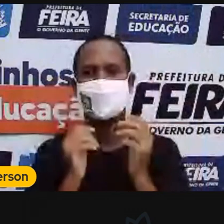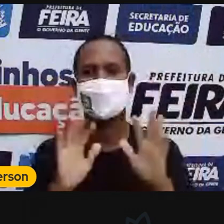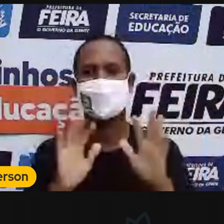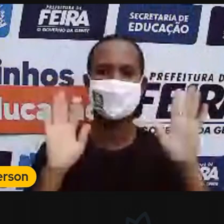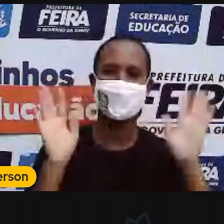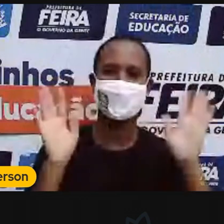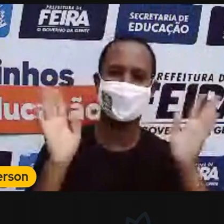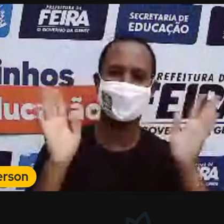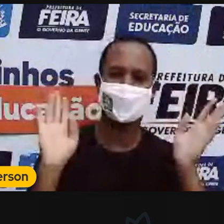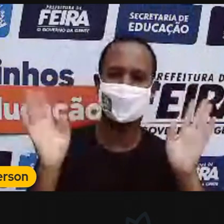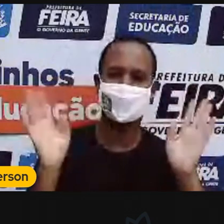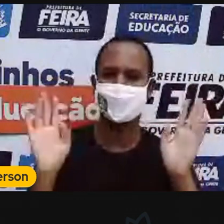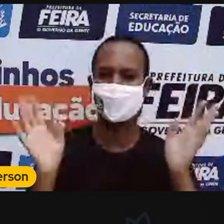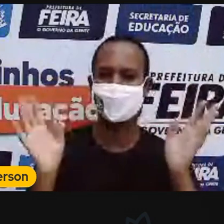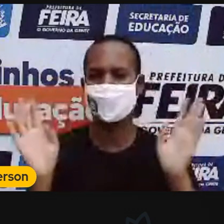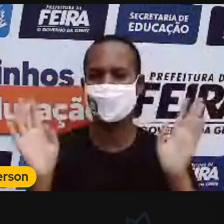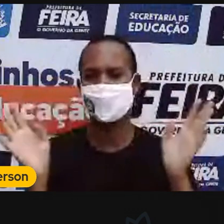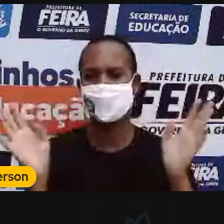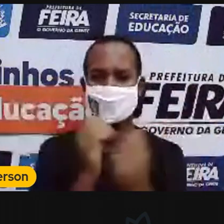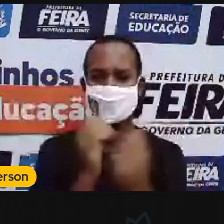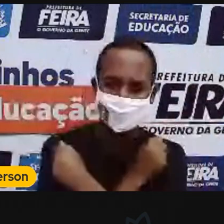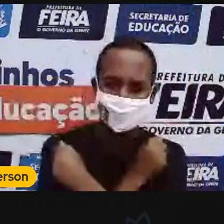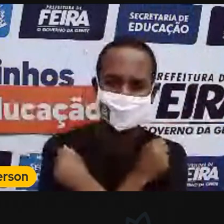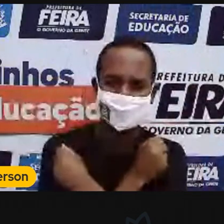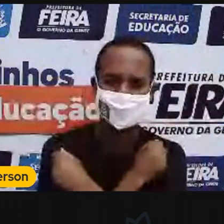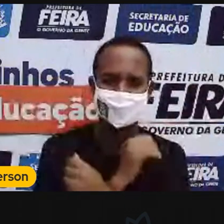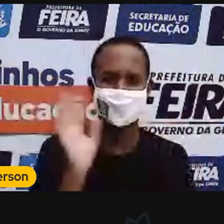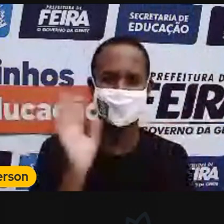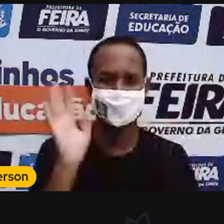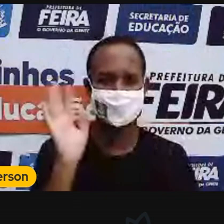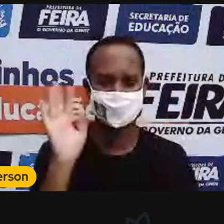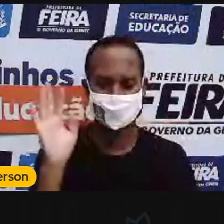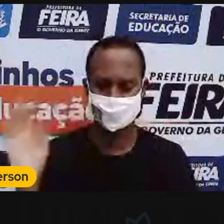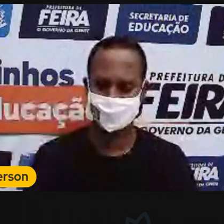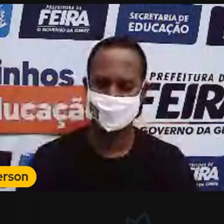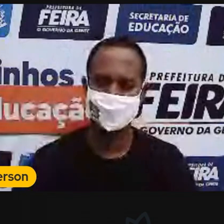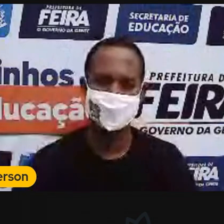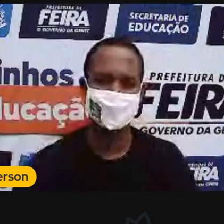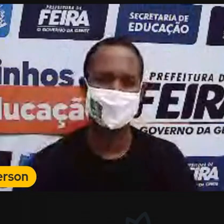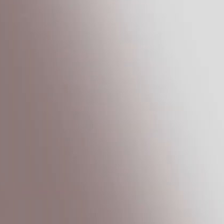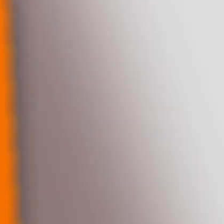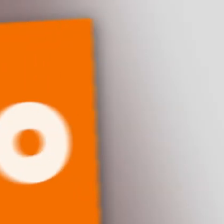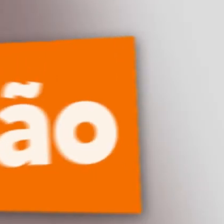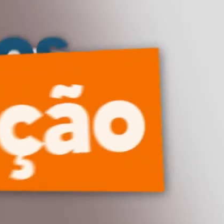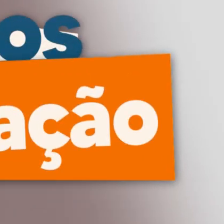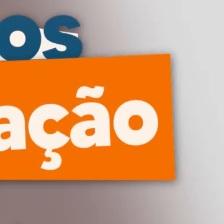uma vez e poderemos dar aquele abraço apertado. Cheiro para vocês, tá?